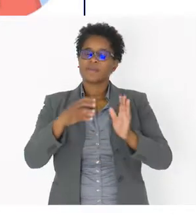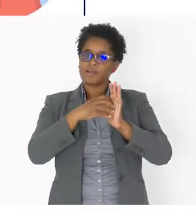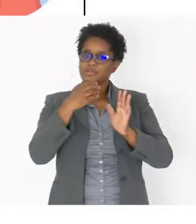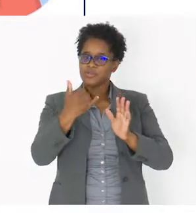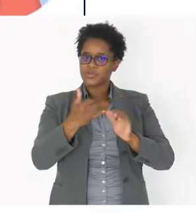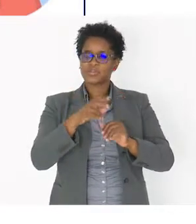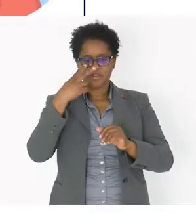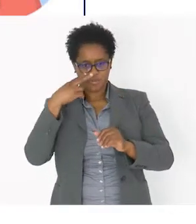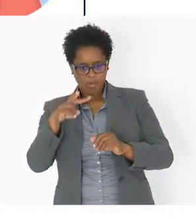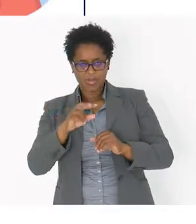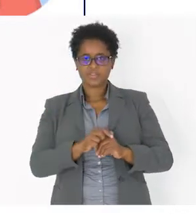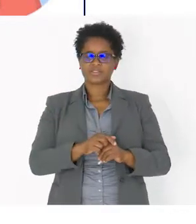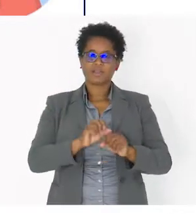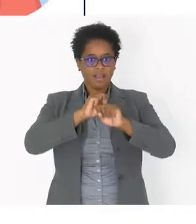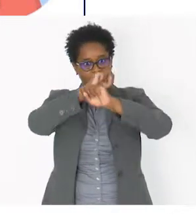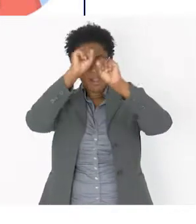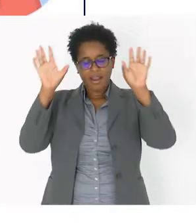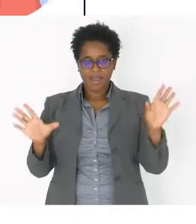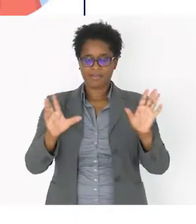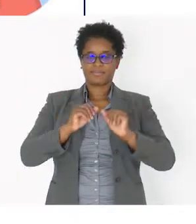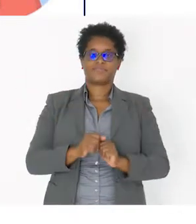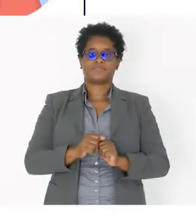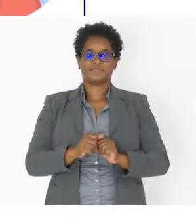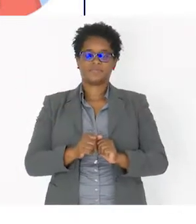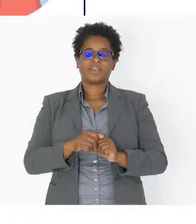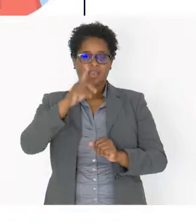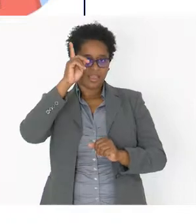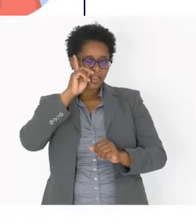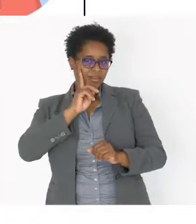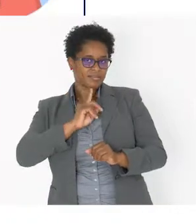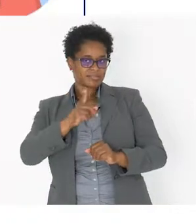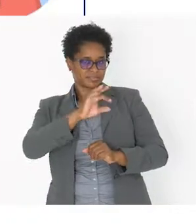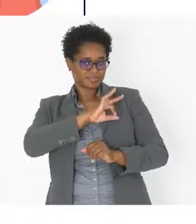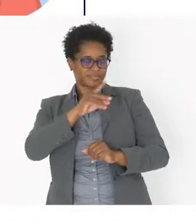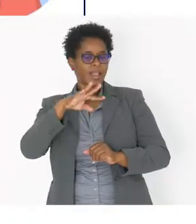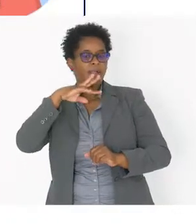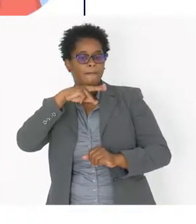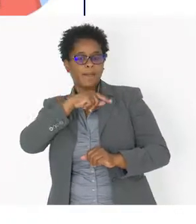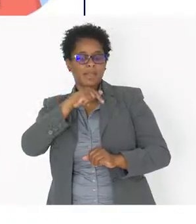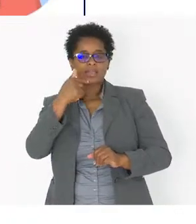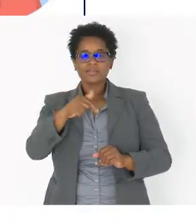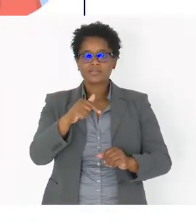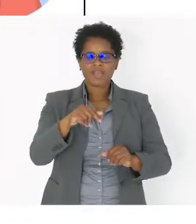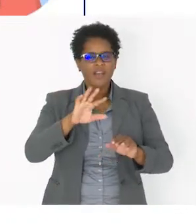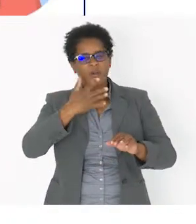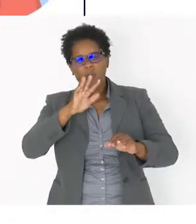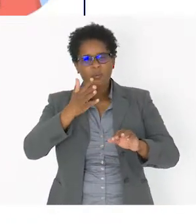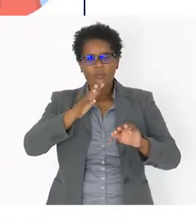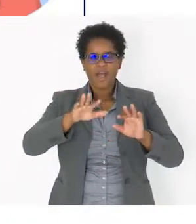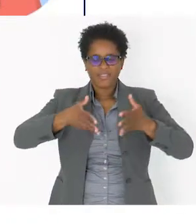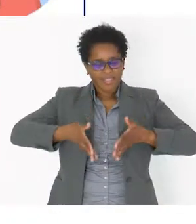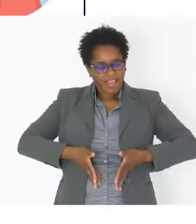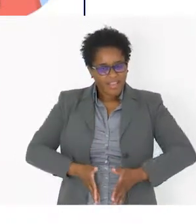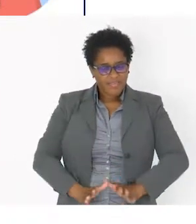imagem mostra claramente que a senhora, ou seja, a mãe, está prestes